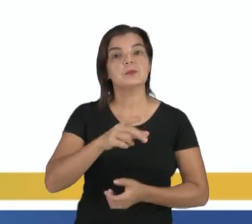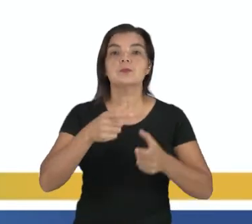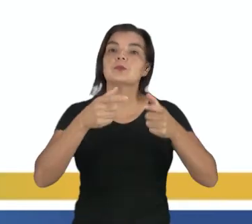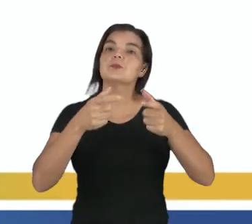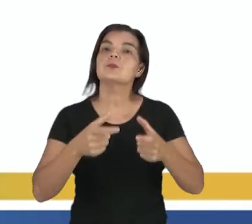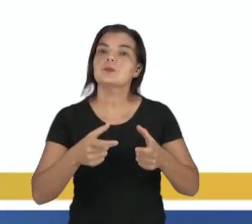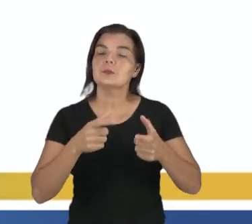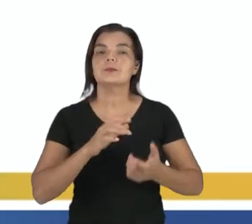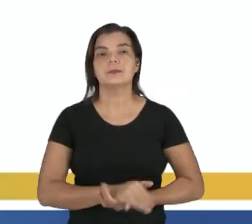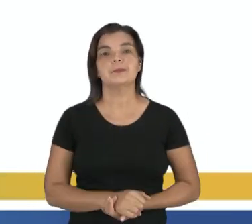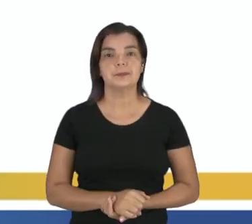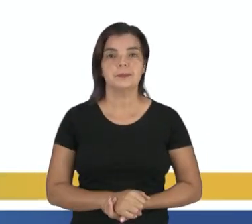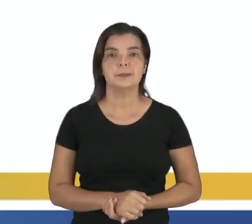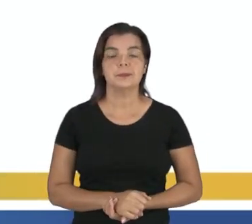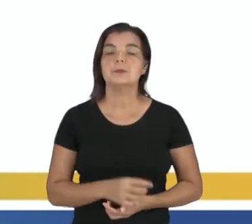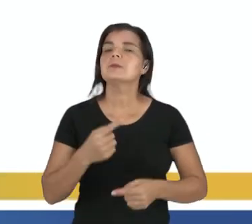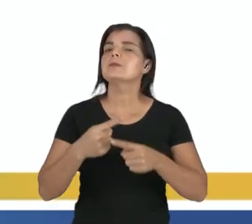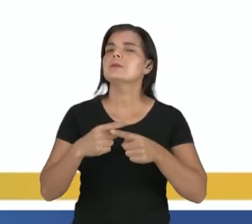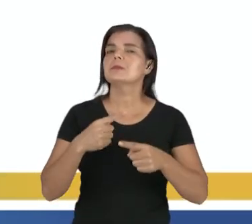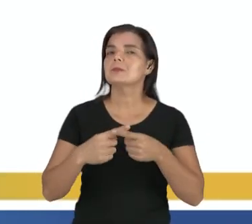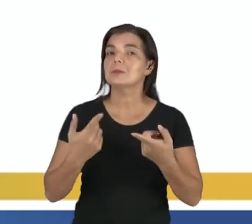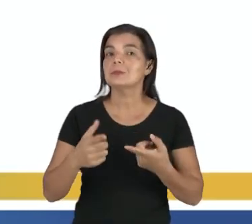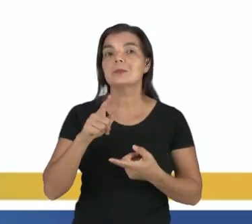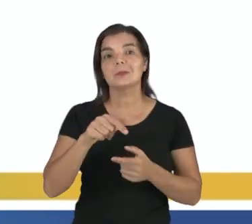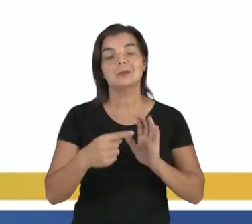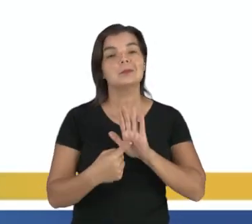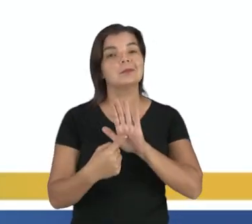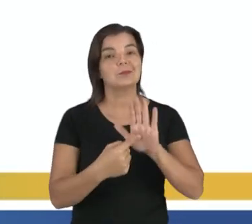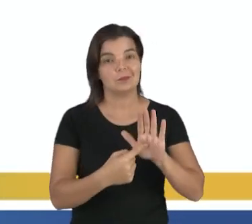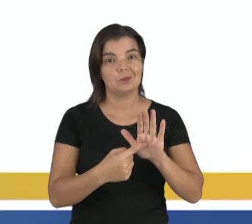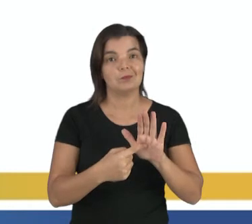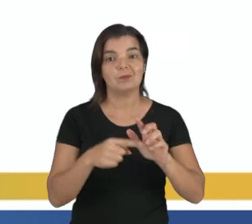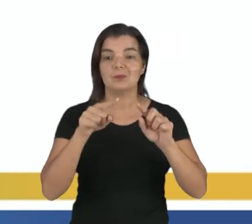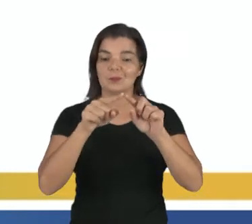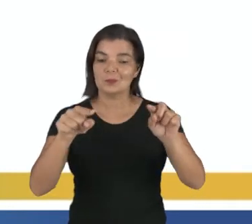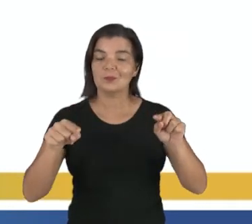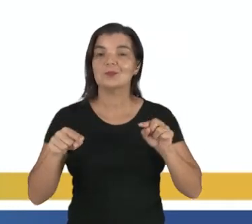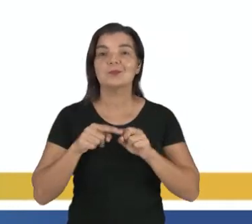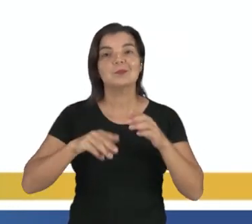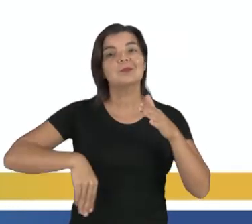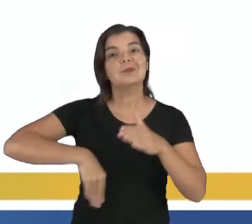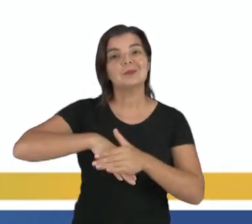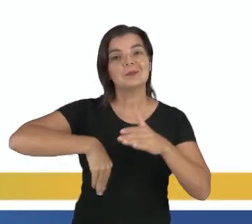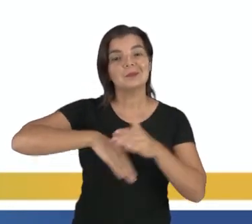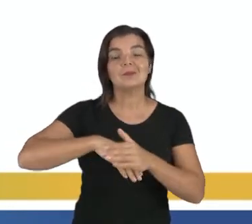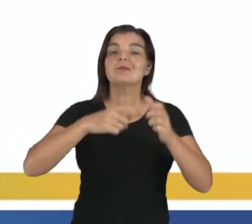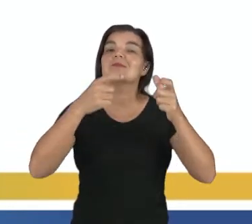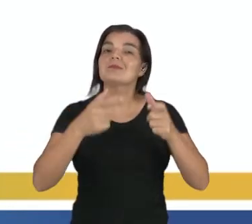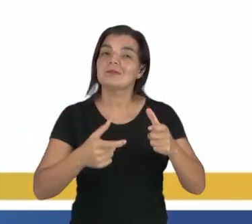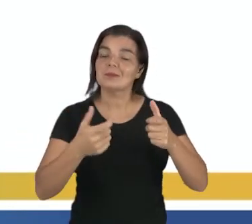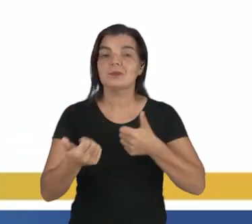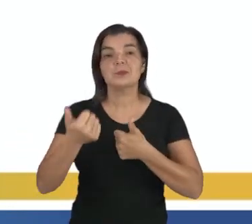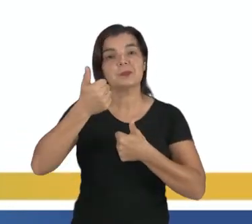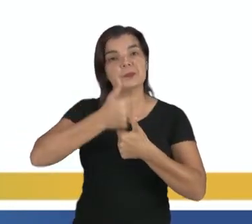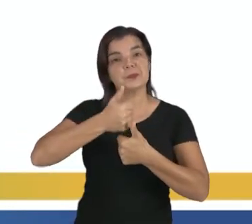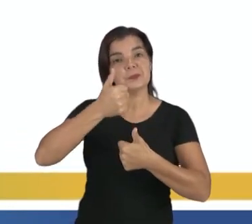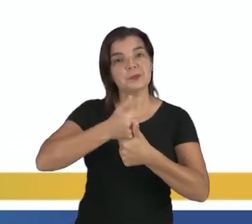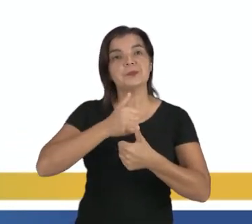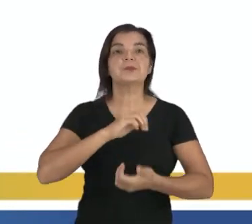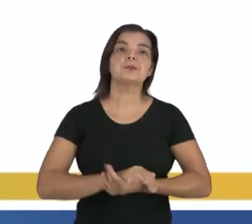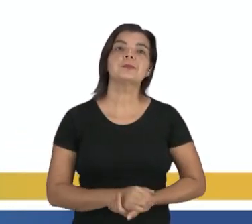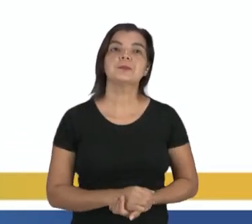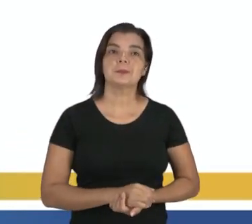pronome relativo onde. Por quê? Porque ele retoma campo de futebol, que é um lugar. Ele substitui campo